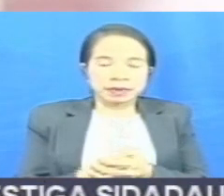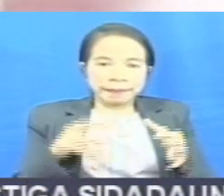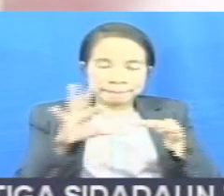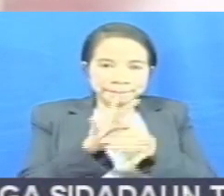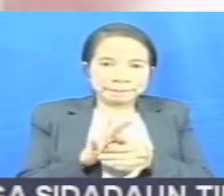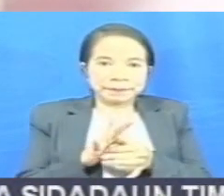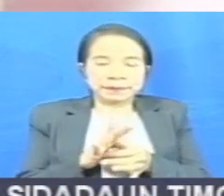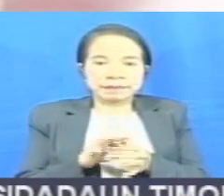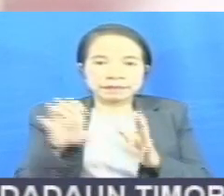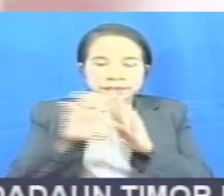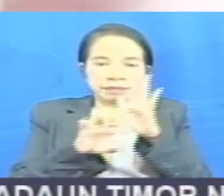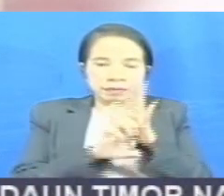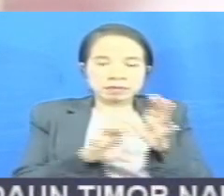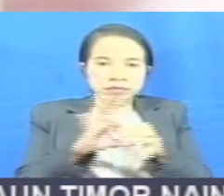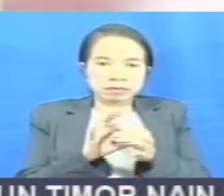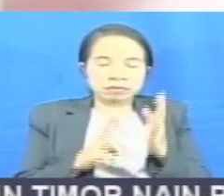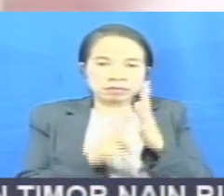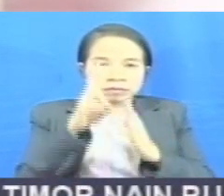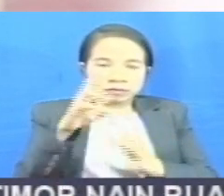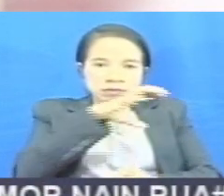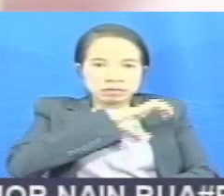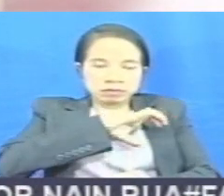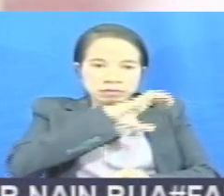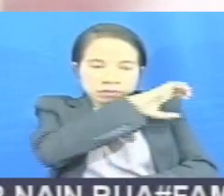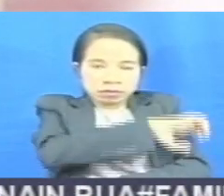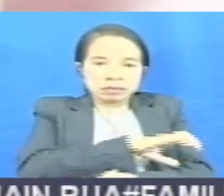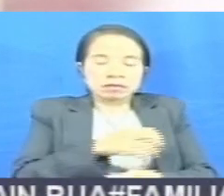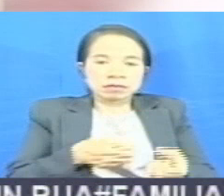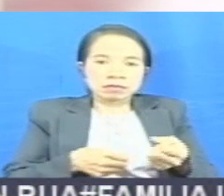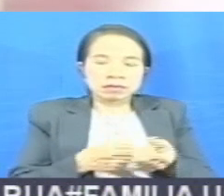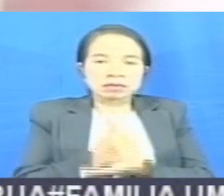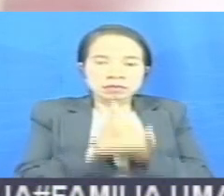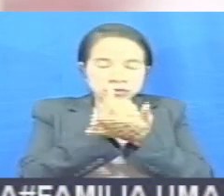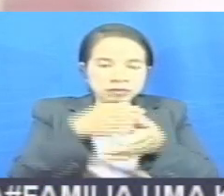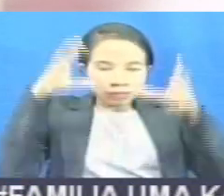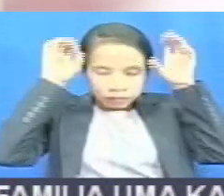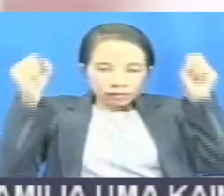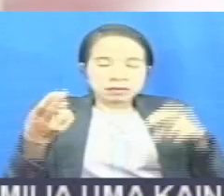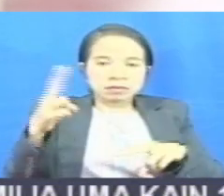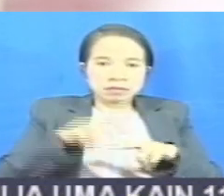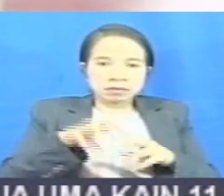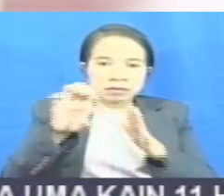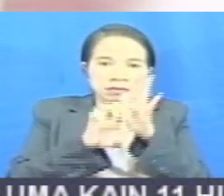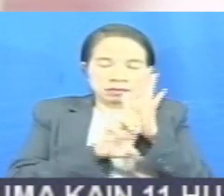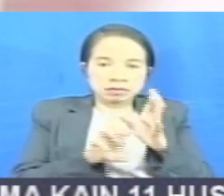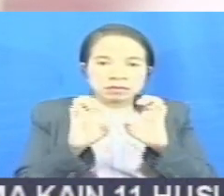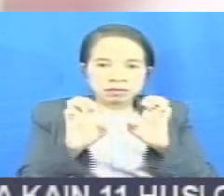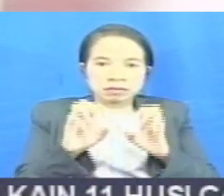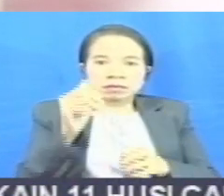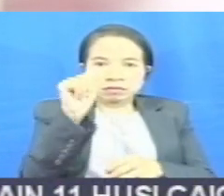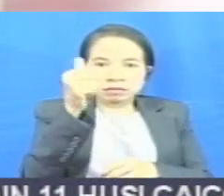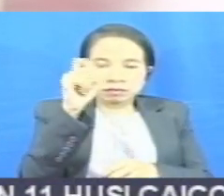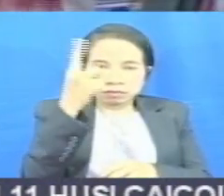Membro Conselho de Estado, novos Conselho Superior de Defesa e Segurança, apoio o Presidente da República, decreta tá estado de emergência. Badala Sanulu Restenida.